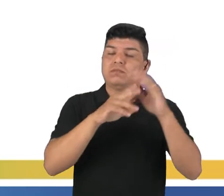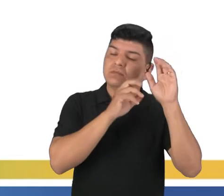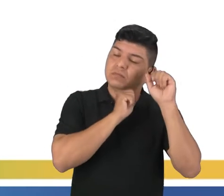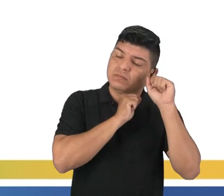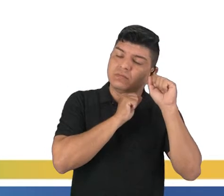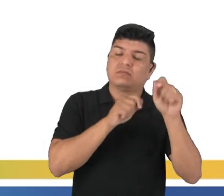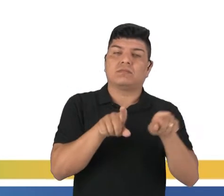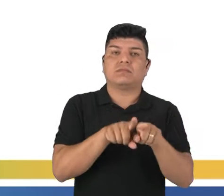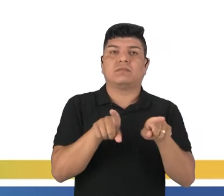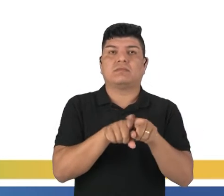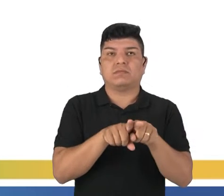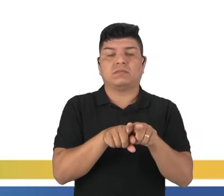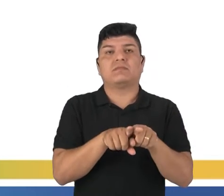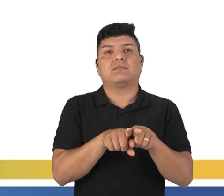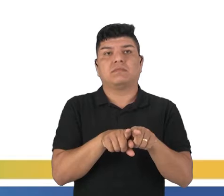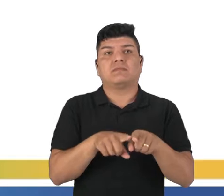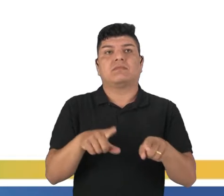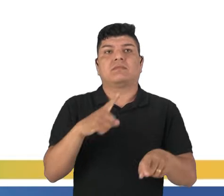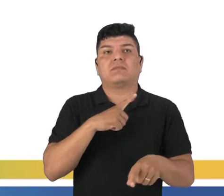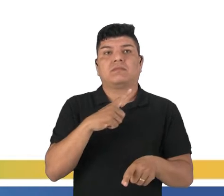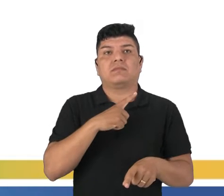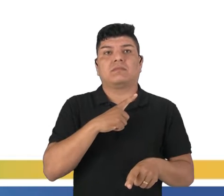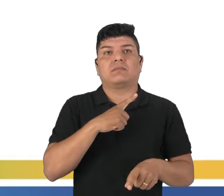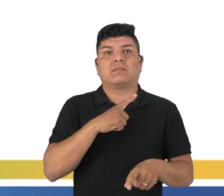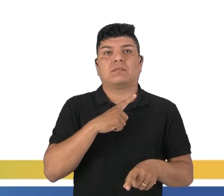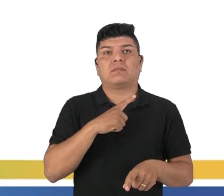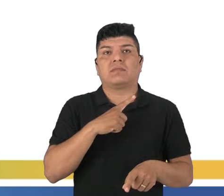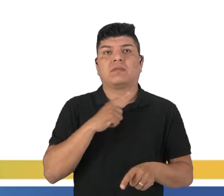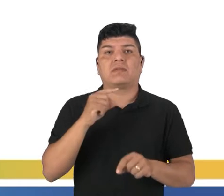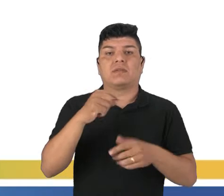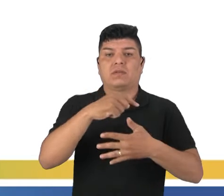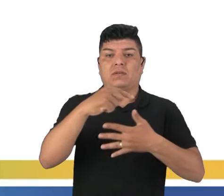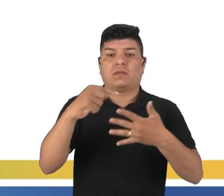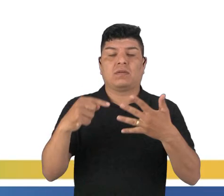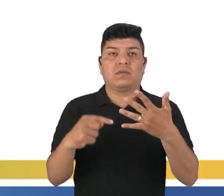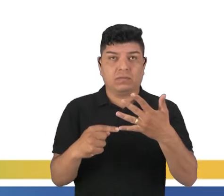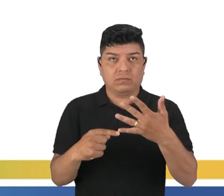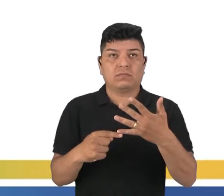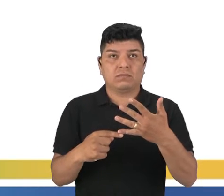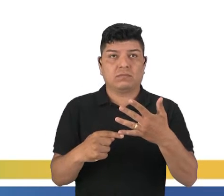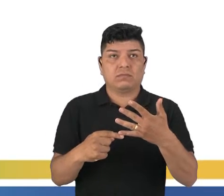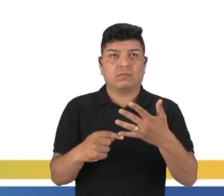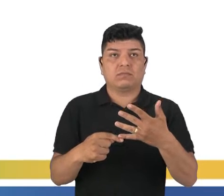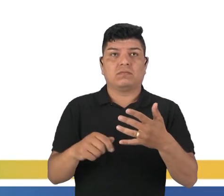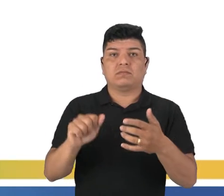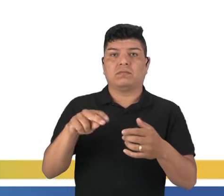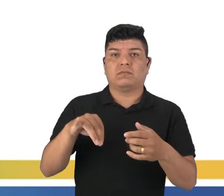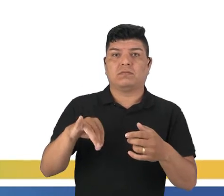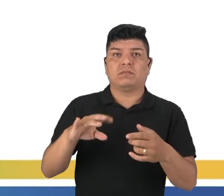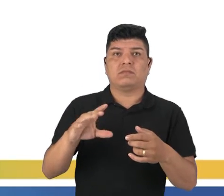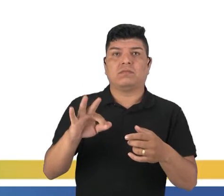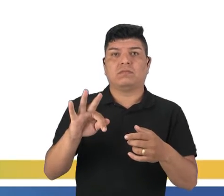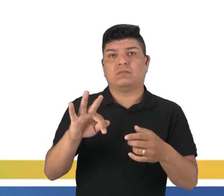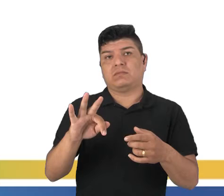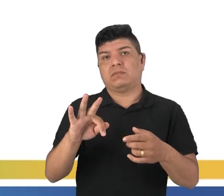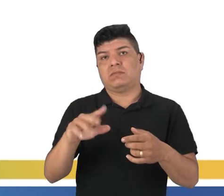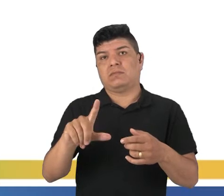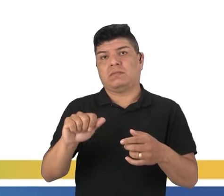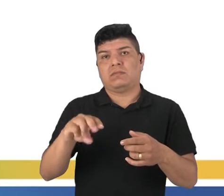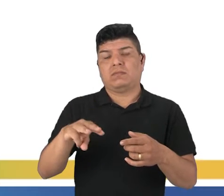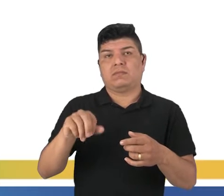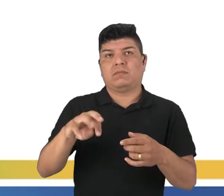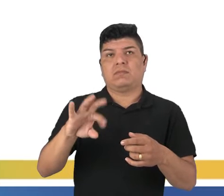do sono. Além disso, ele também possui funções anti-inflamatórias, antitumorais